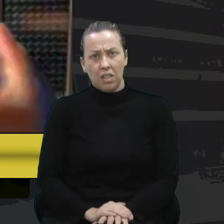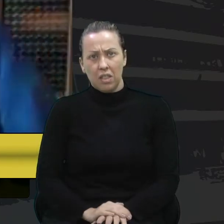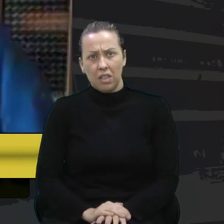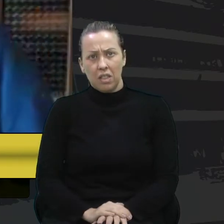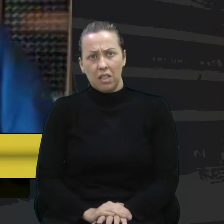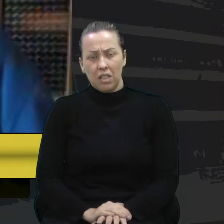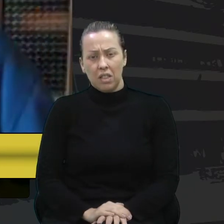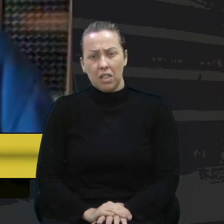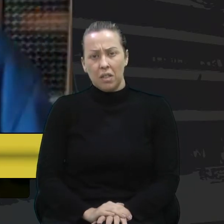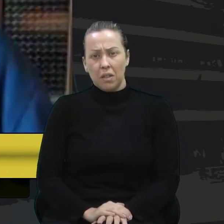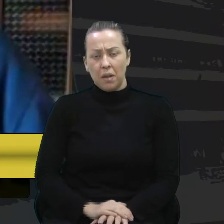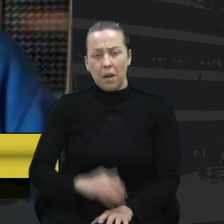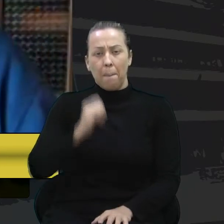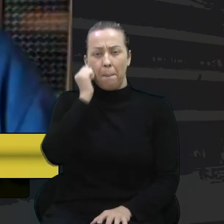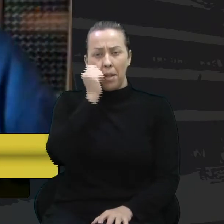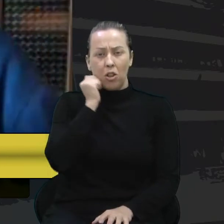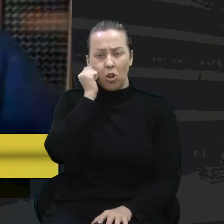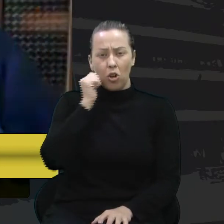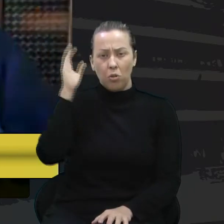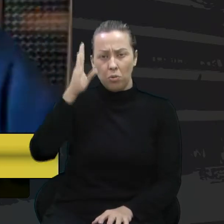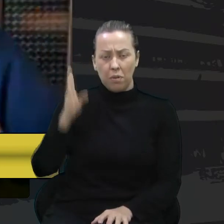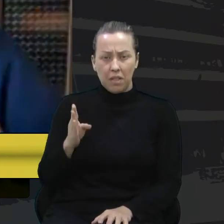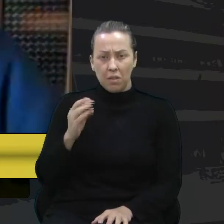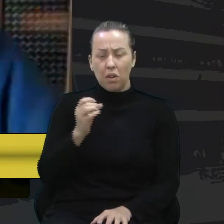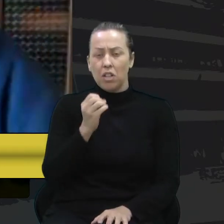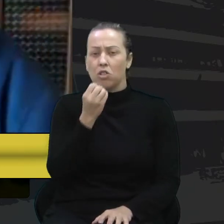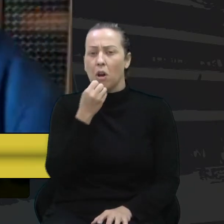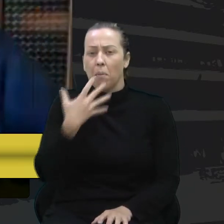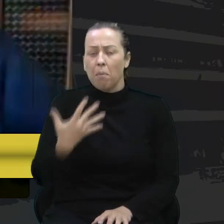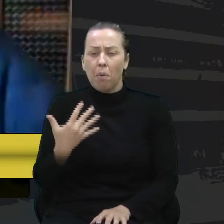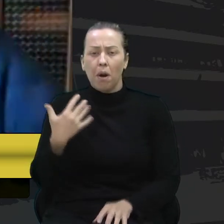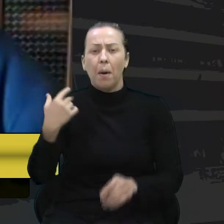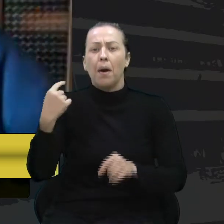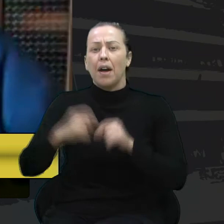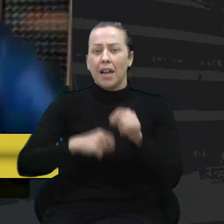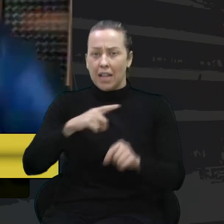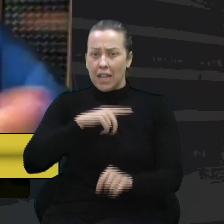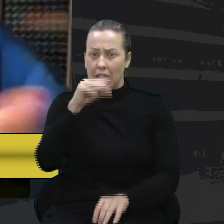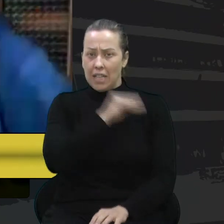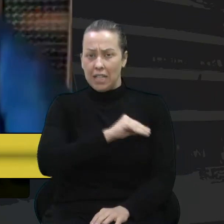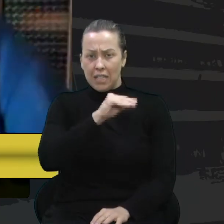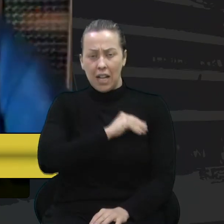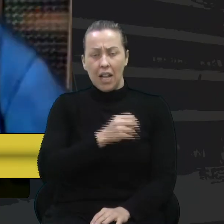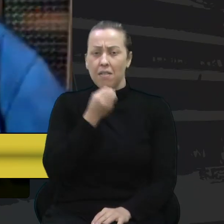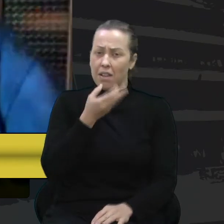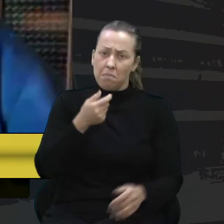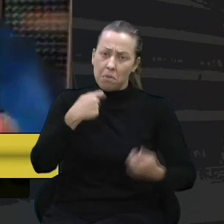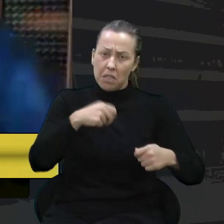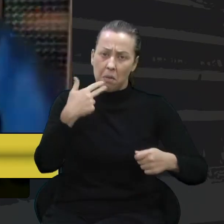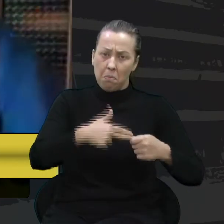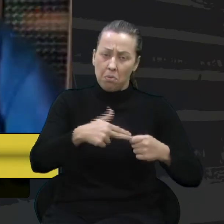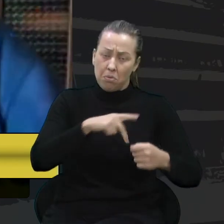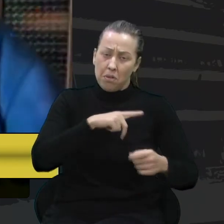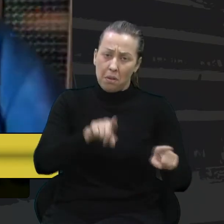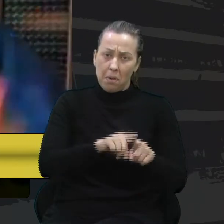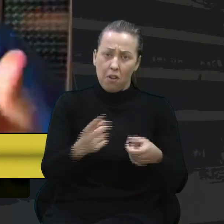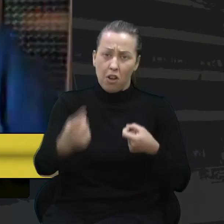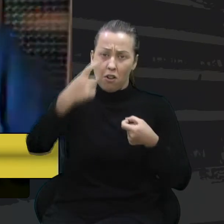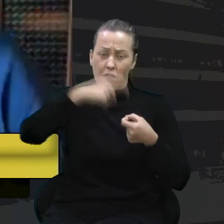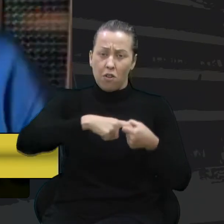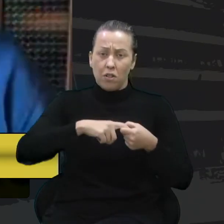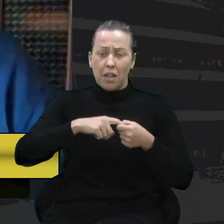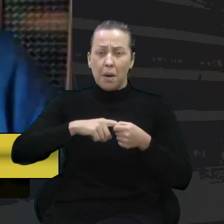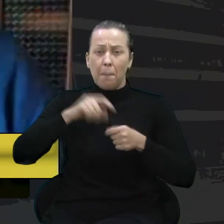do petróleo no Brasil, ela só é boa para quem ganha, para o mercado, né? Só para o mercado. E para o trabalhador